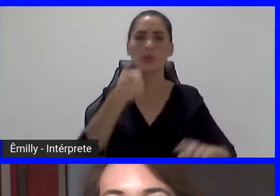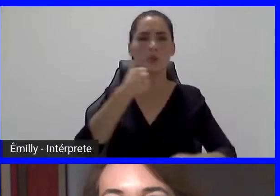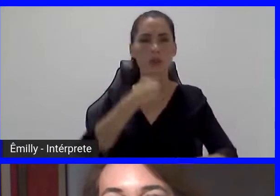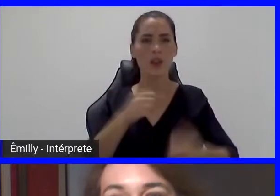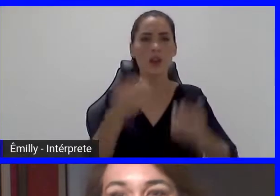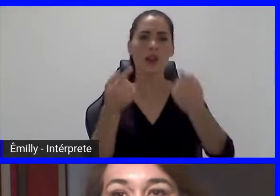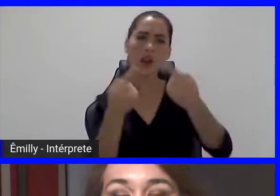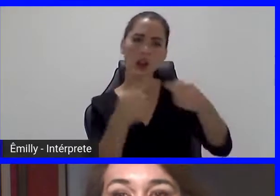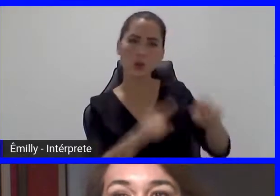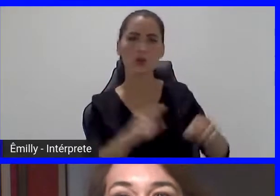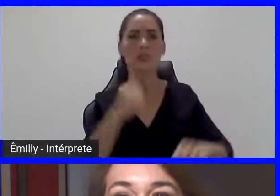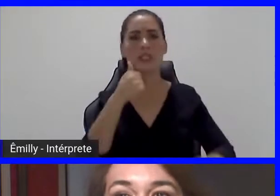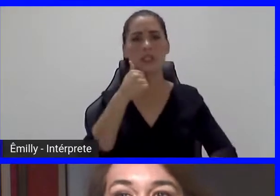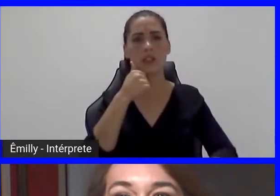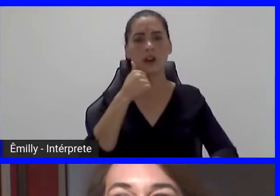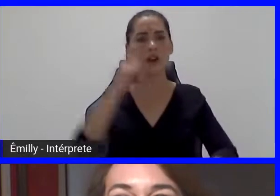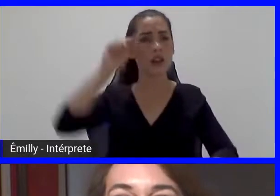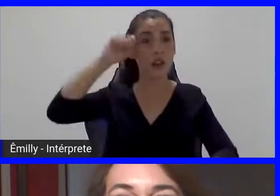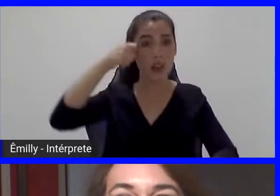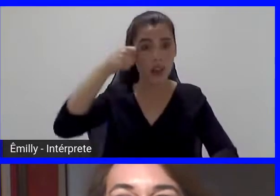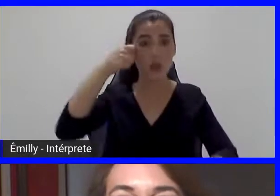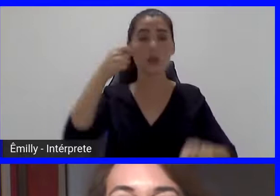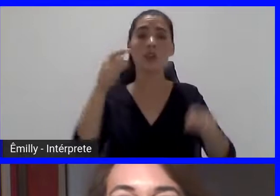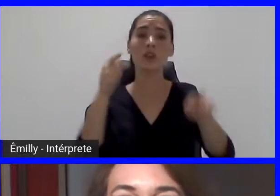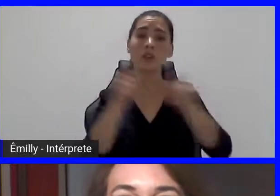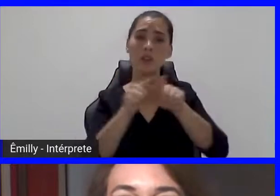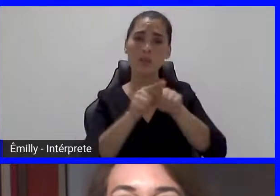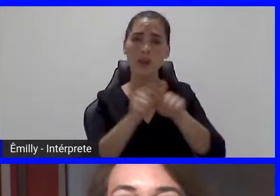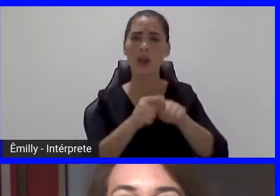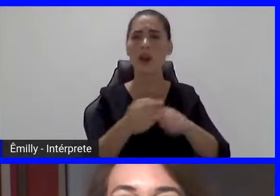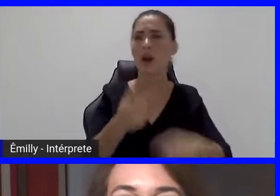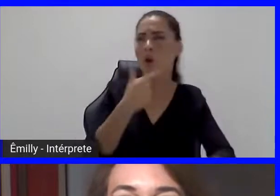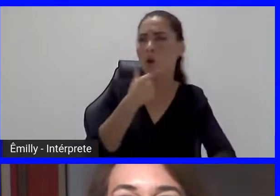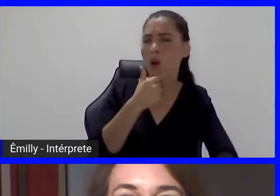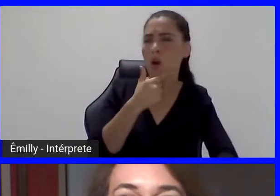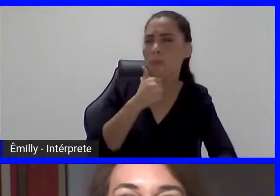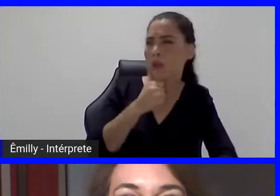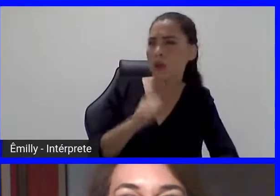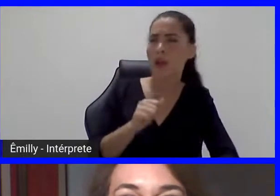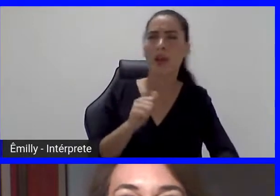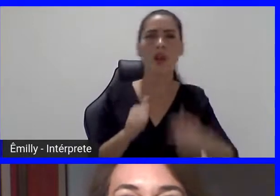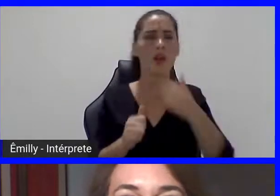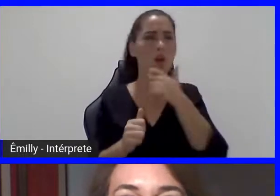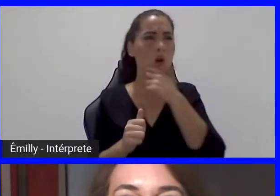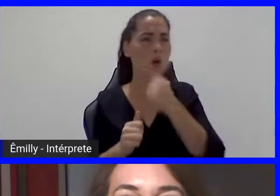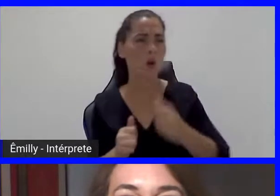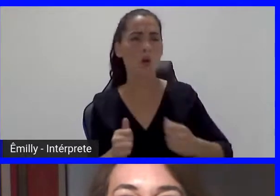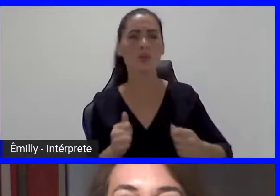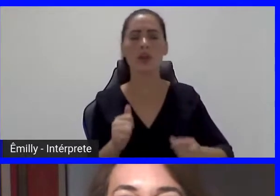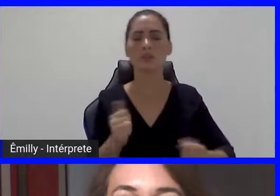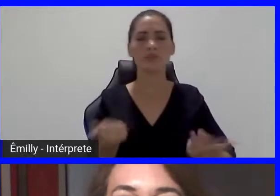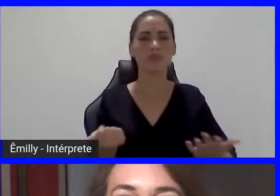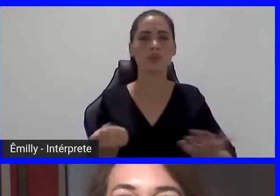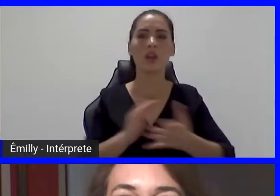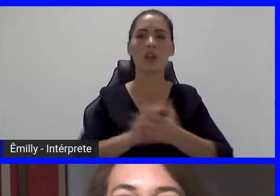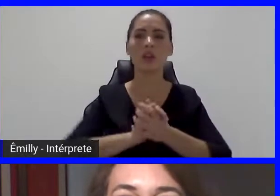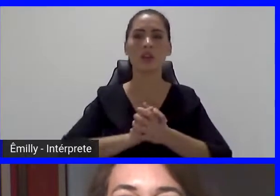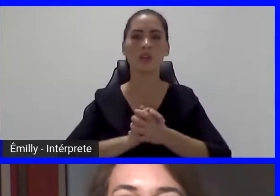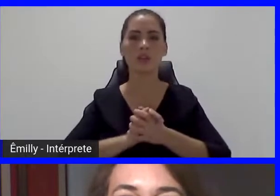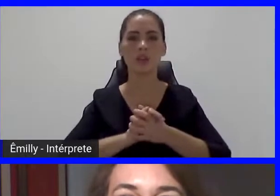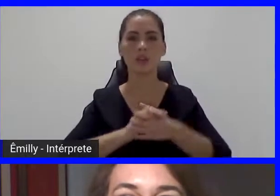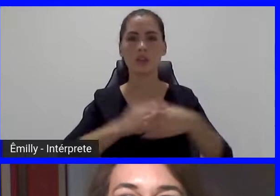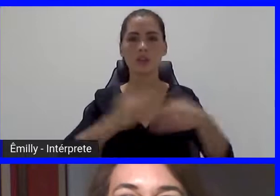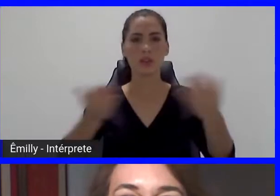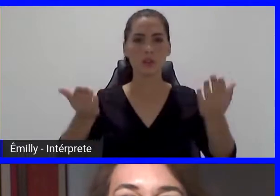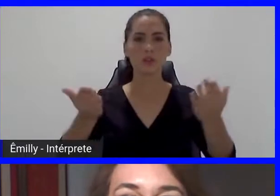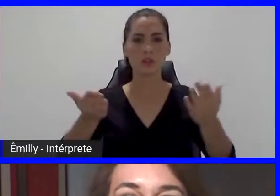A sua orientação sexual, a religião que tem, aonde mora, quando nós estamos falando que o que mais vai imperar como bandeira, como pauta